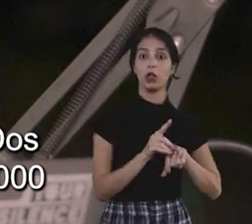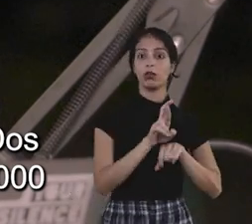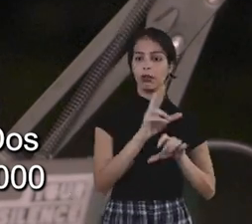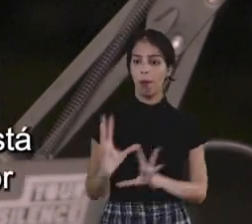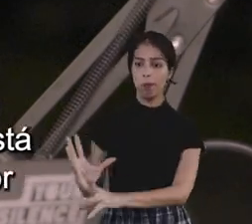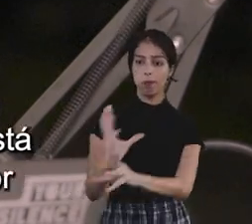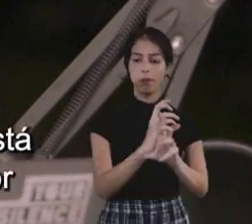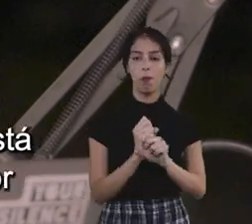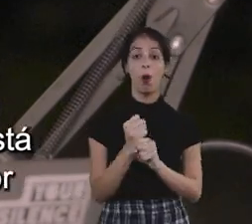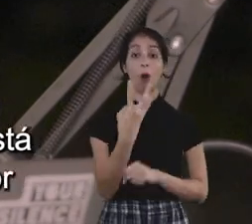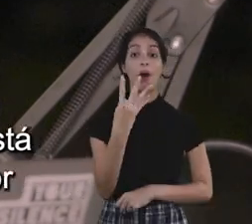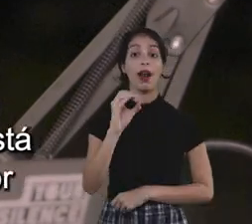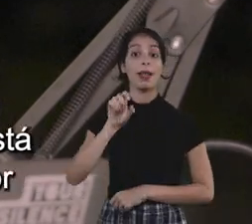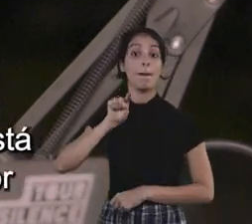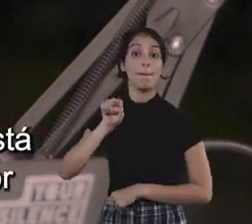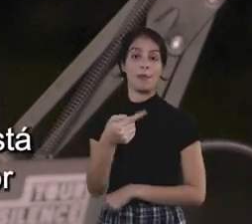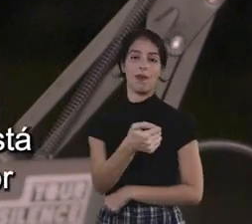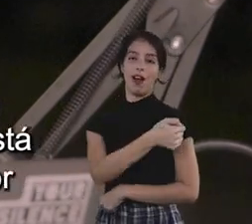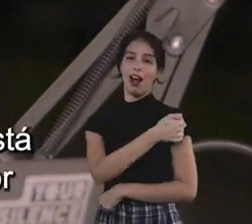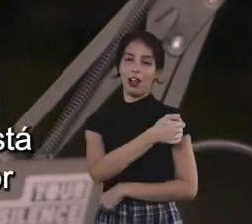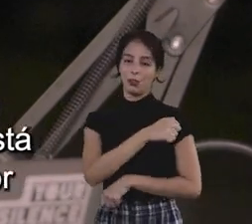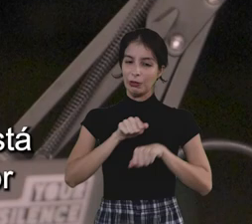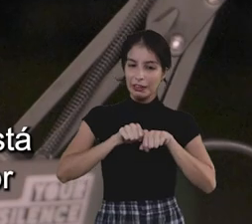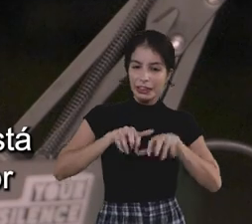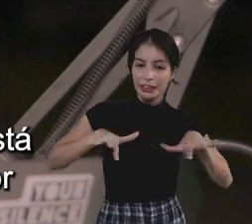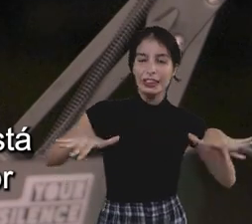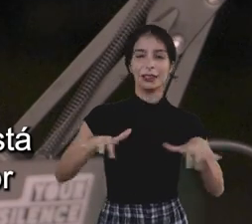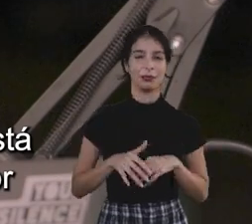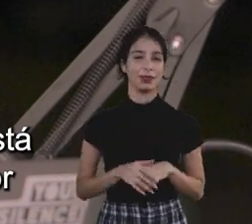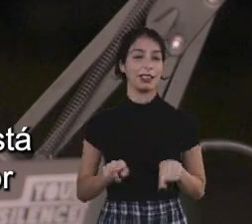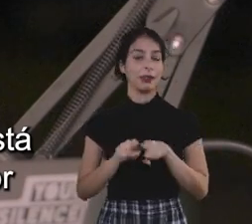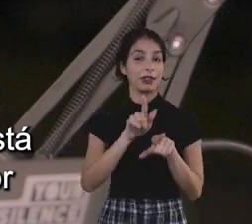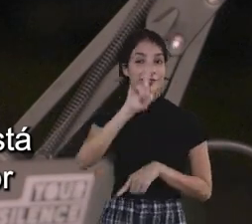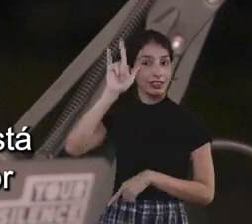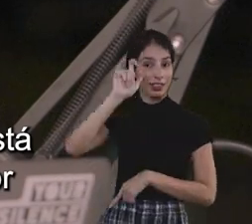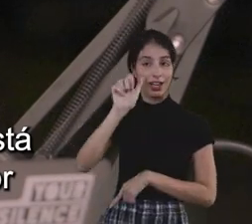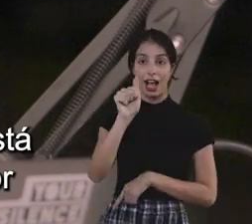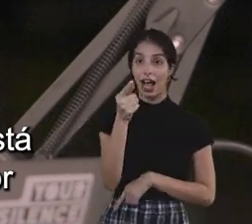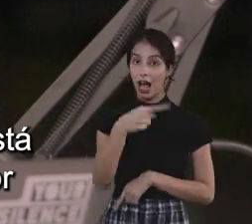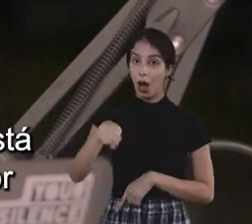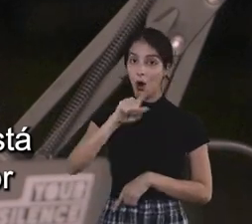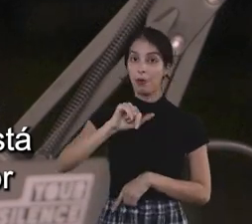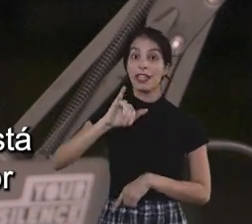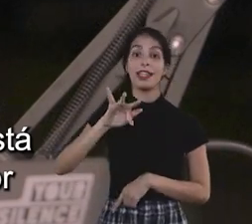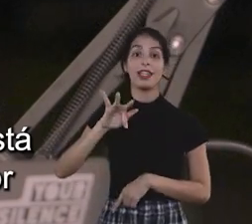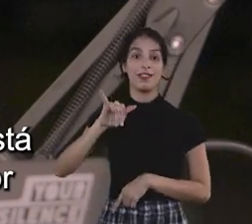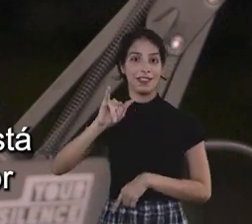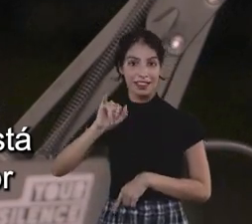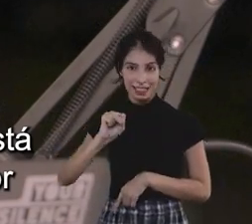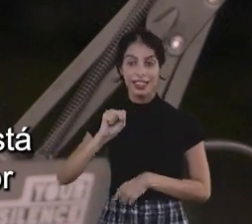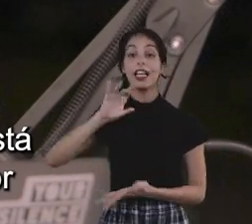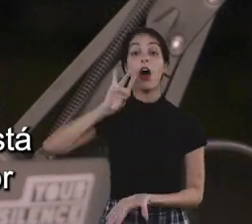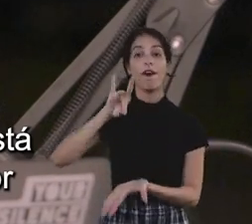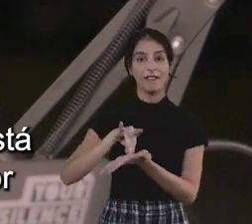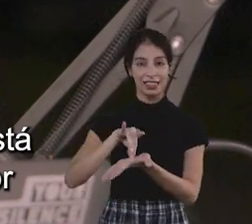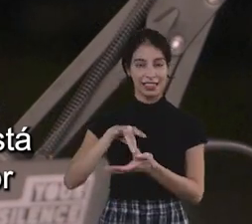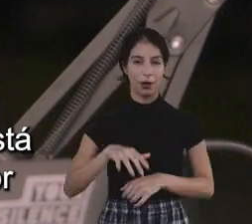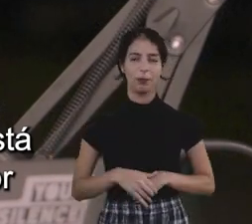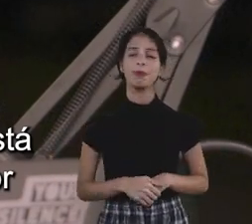40.000 estudantes beneficiados no Instagram o if está no @ ifs